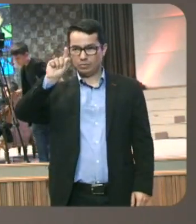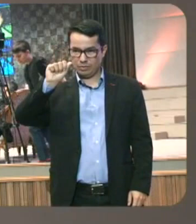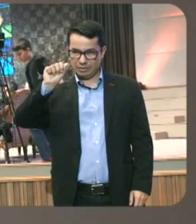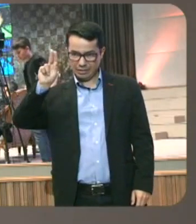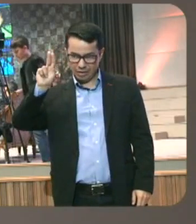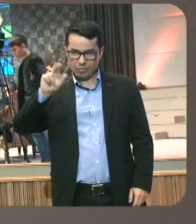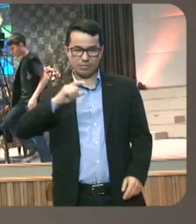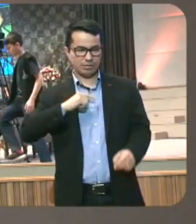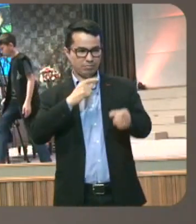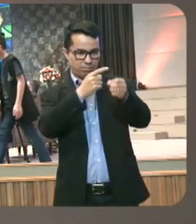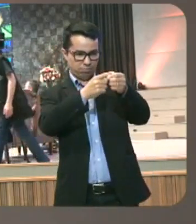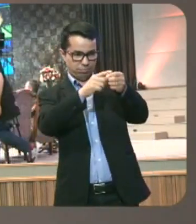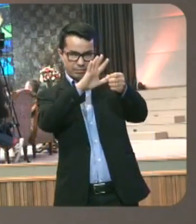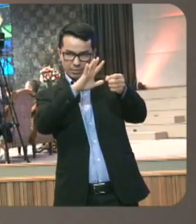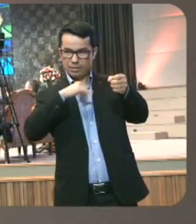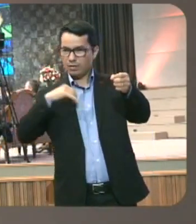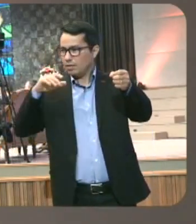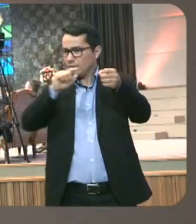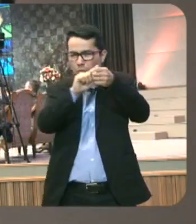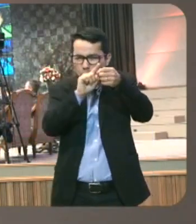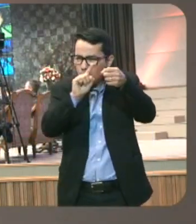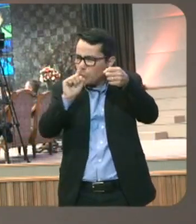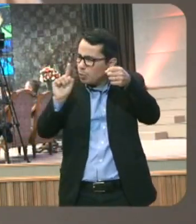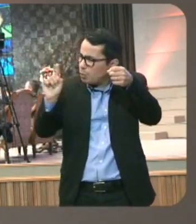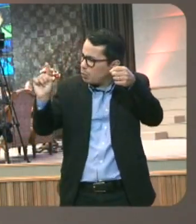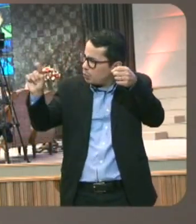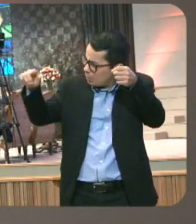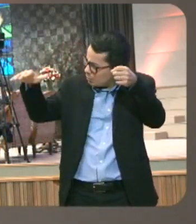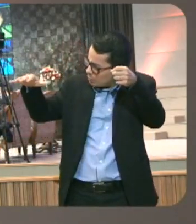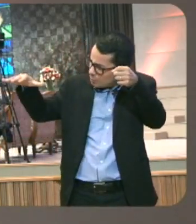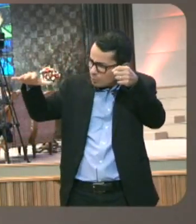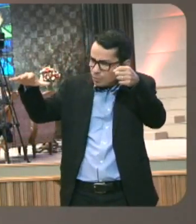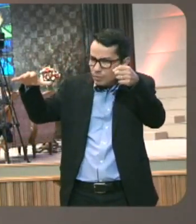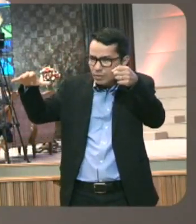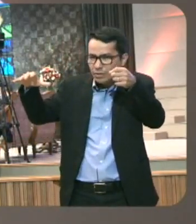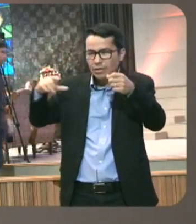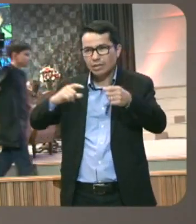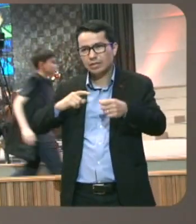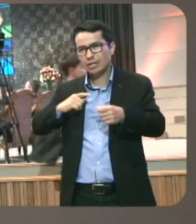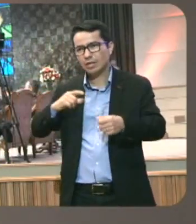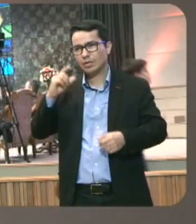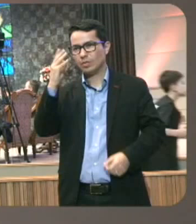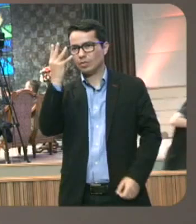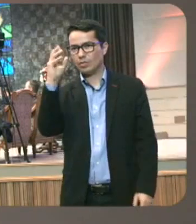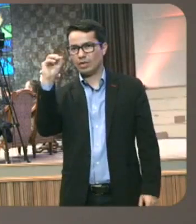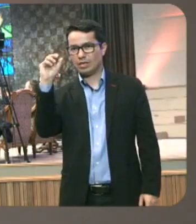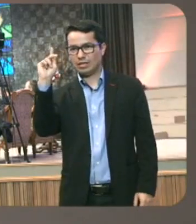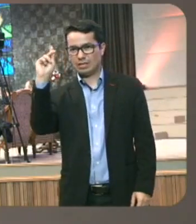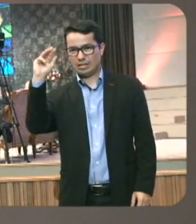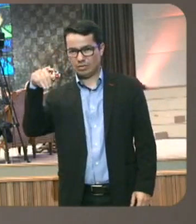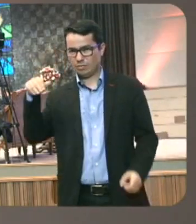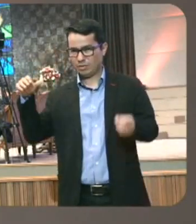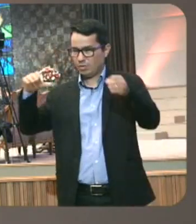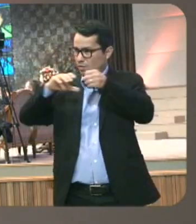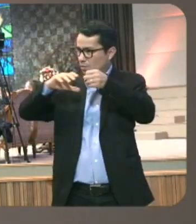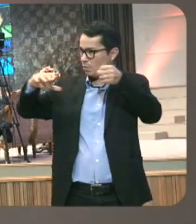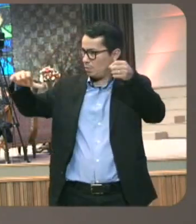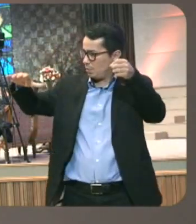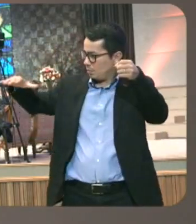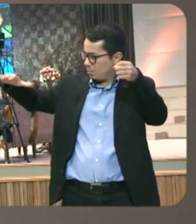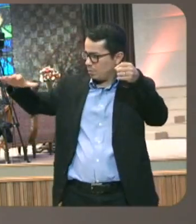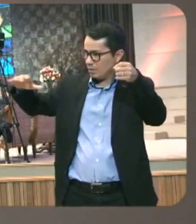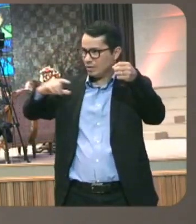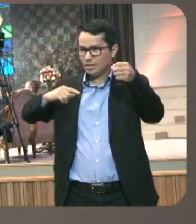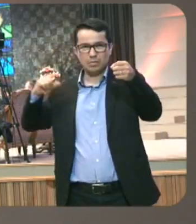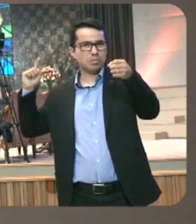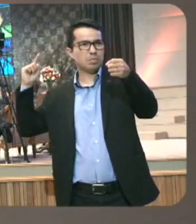eles faziam as suas invasões, iam tomando as cidades, mas eles tinham uma base, um acampamento, e esse acampamento